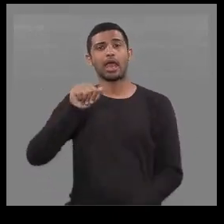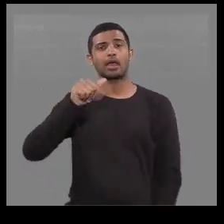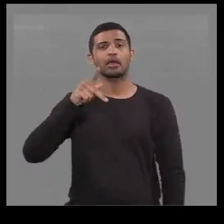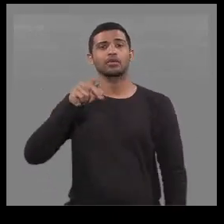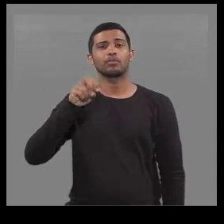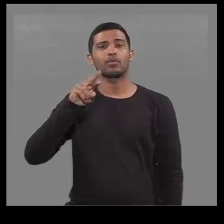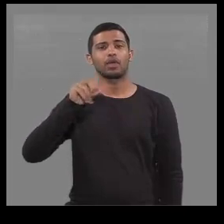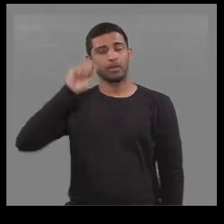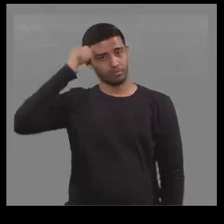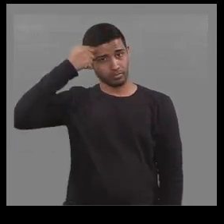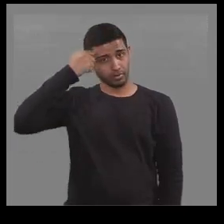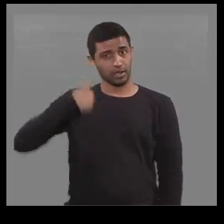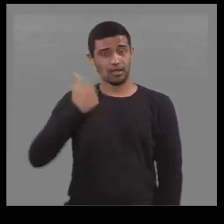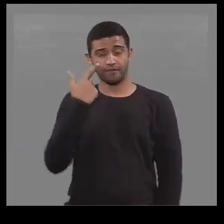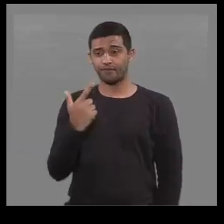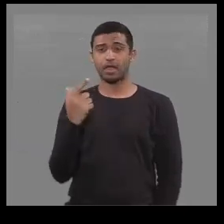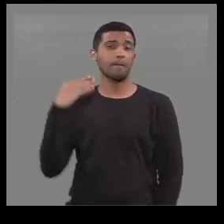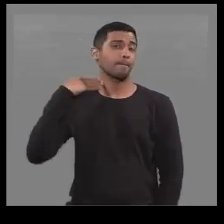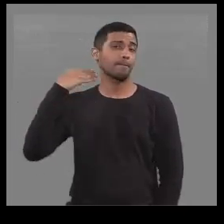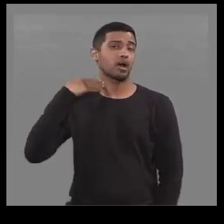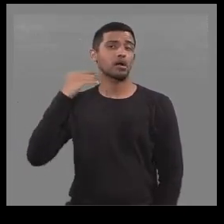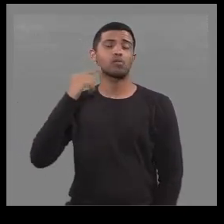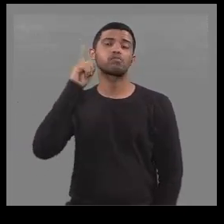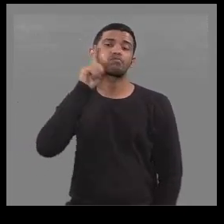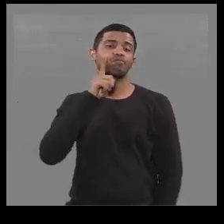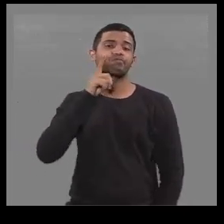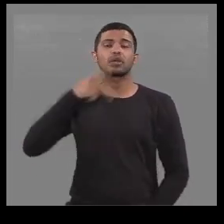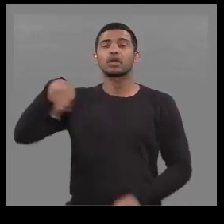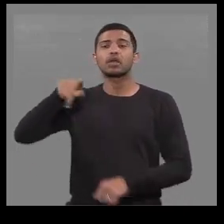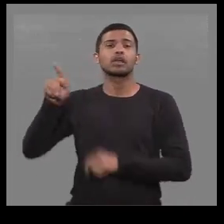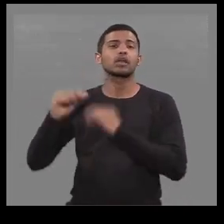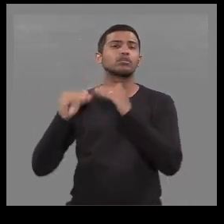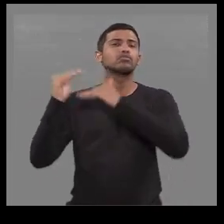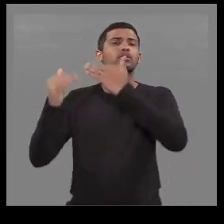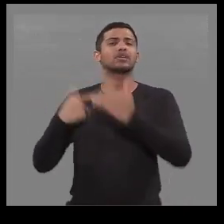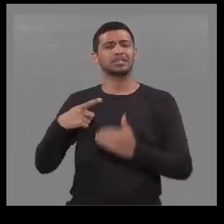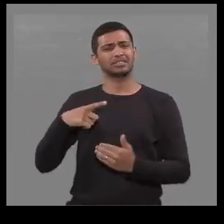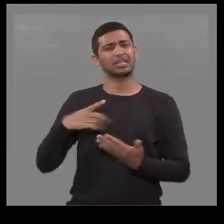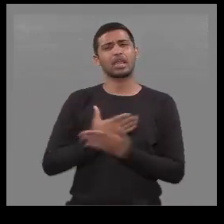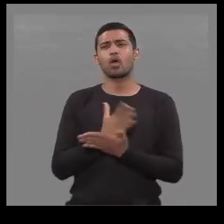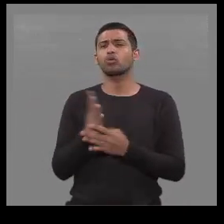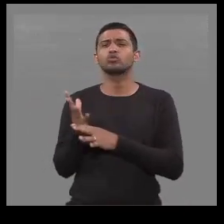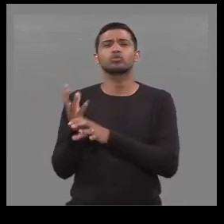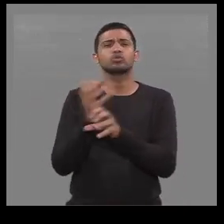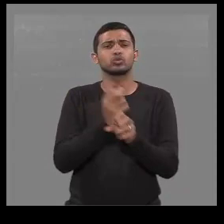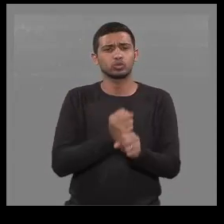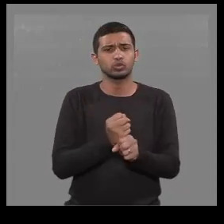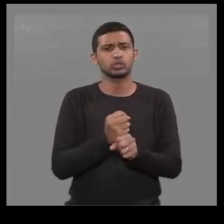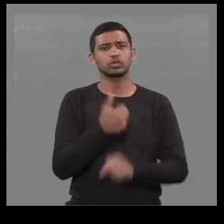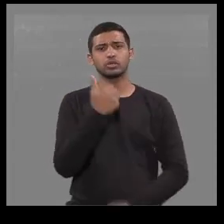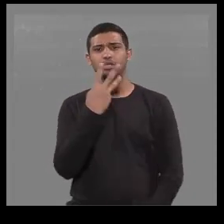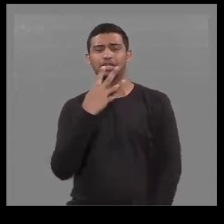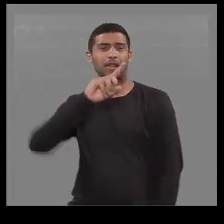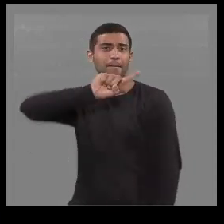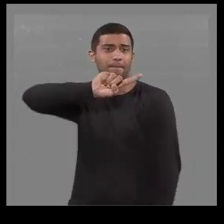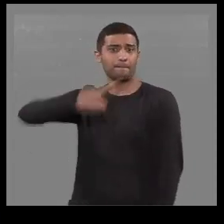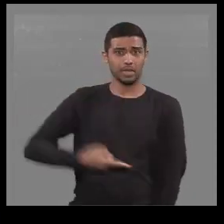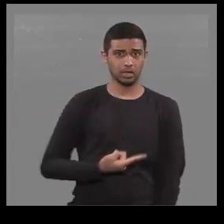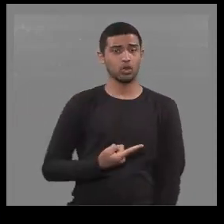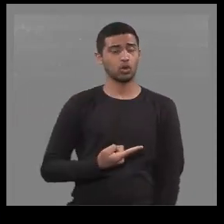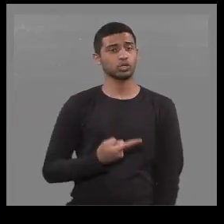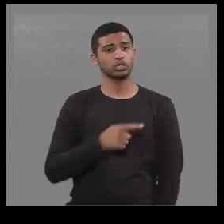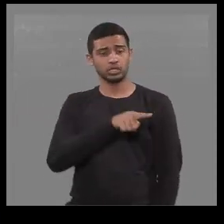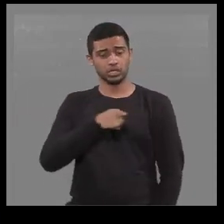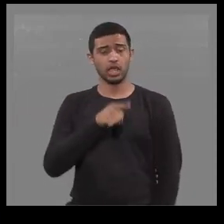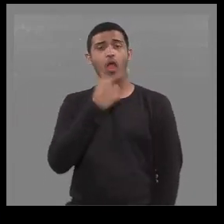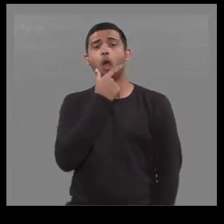Black. Segundo o BID, Banco Interamericano de Desenvolvimento, existem ao todo cerca de 13